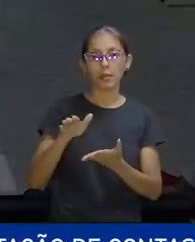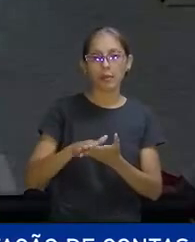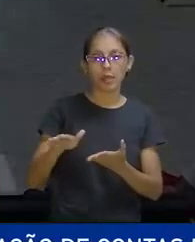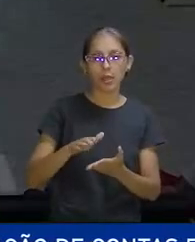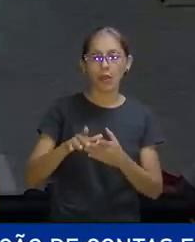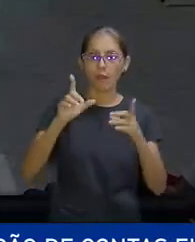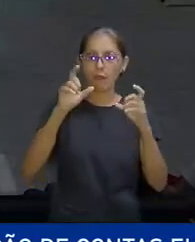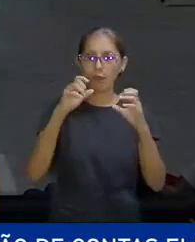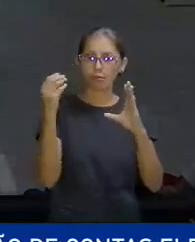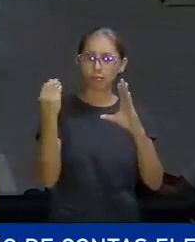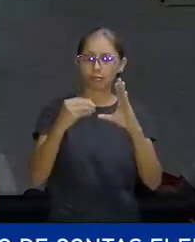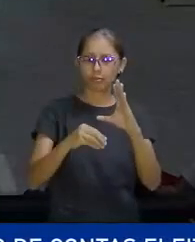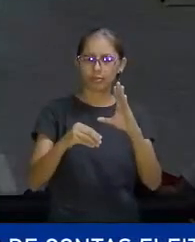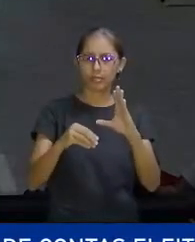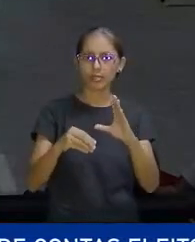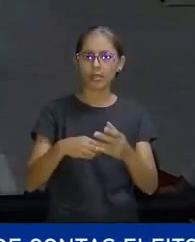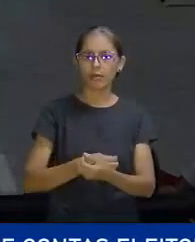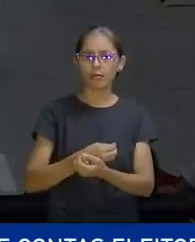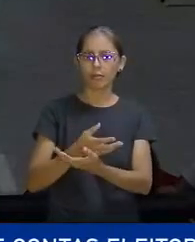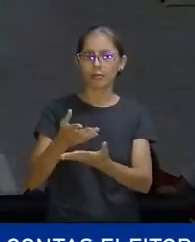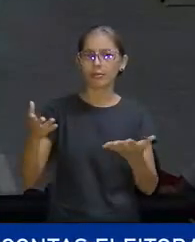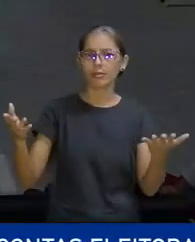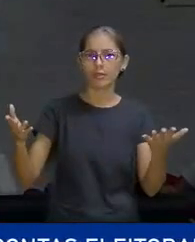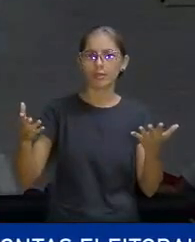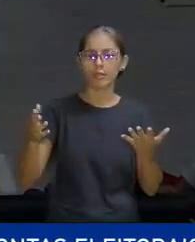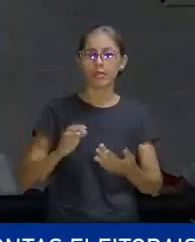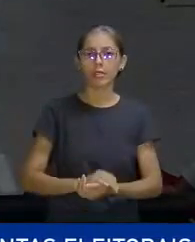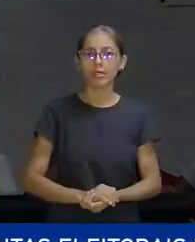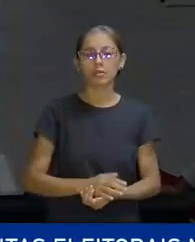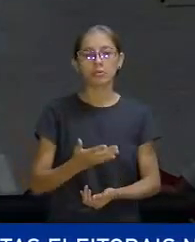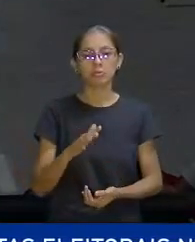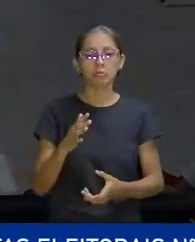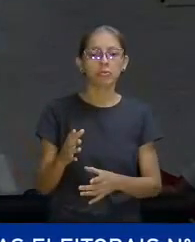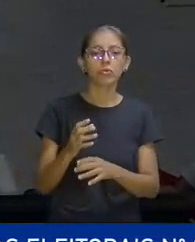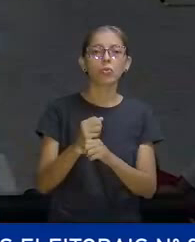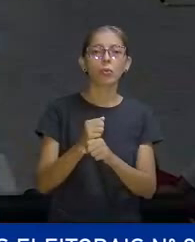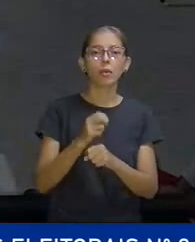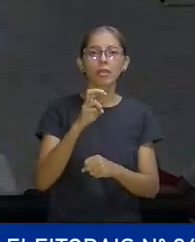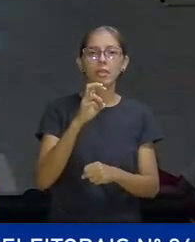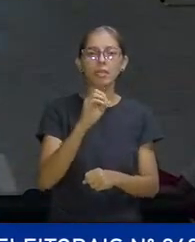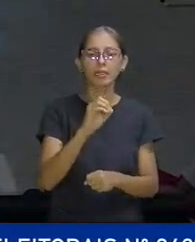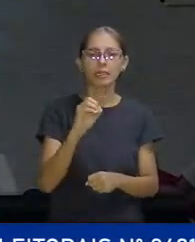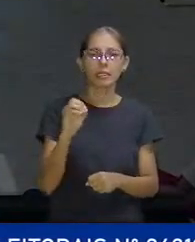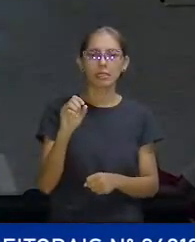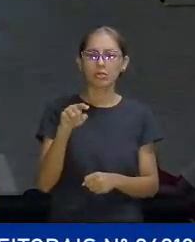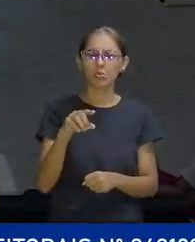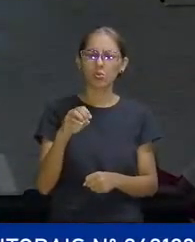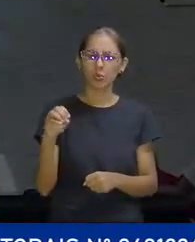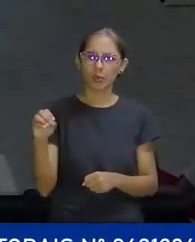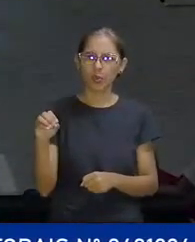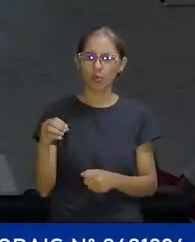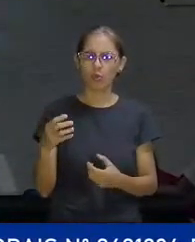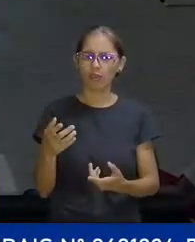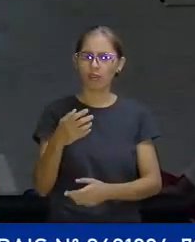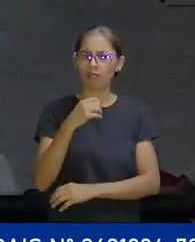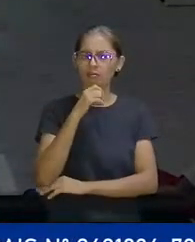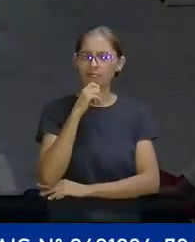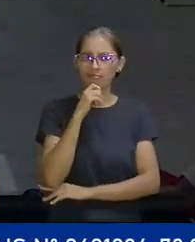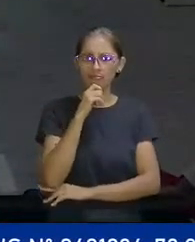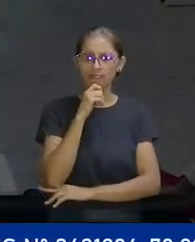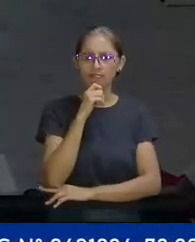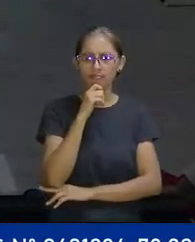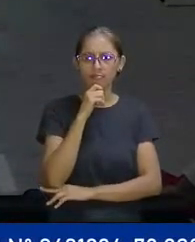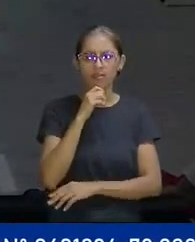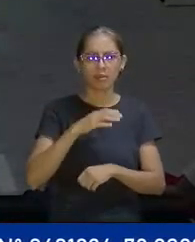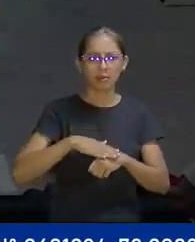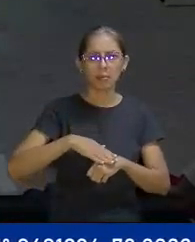de menos de 500 mil eleitores, nós tivemos mais de 3 milhões de santinhos. Ou seja, diante